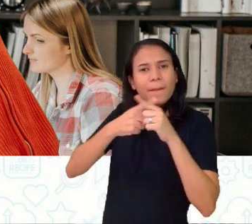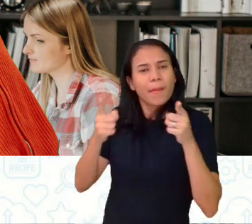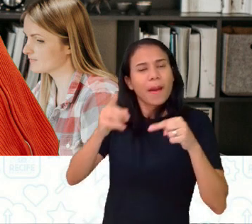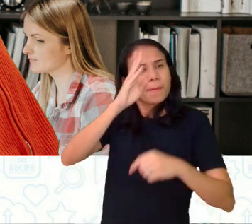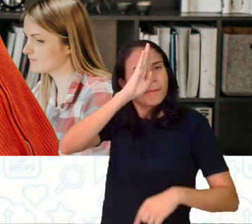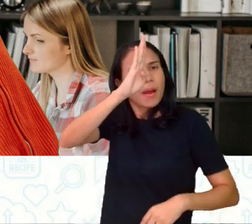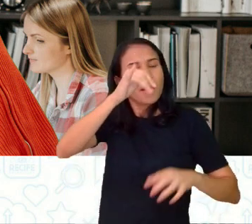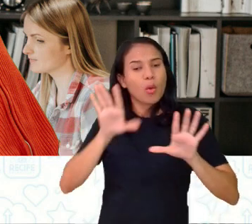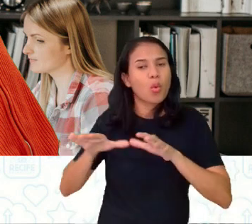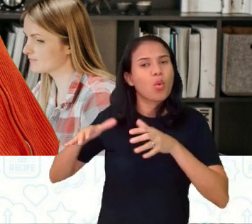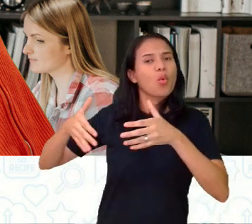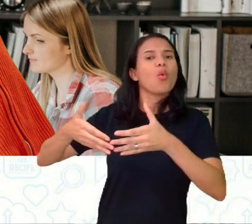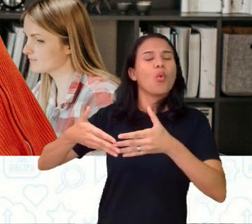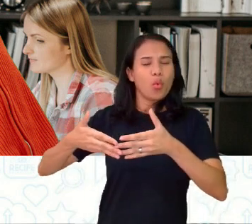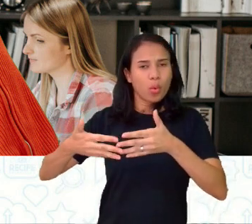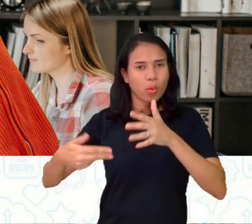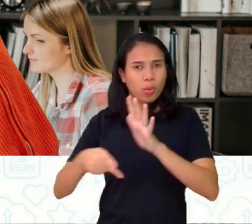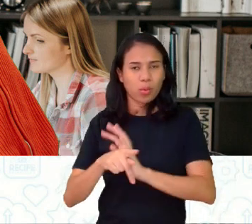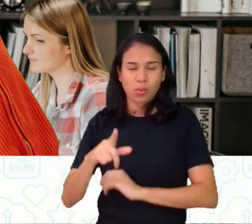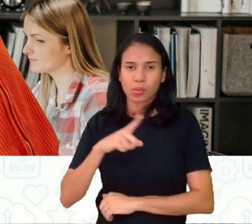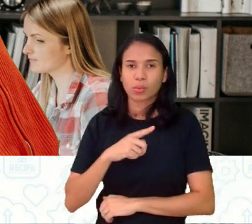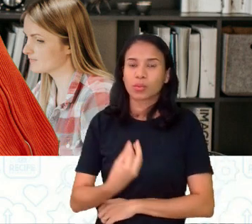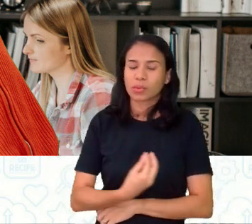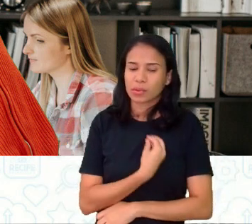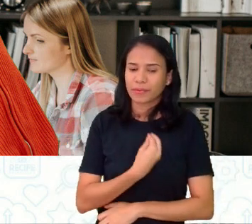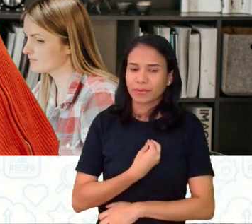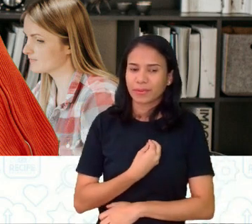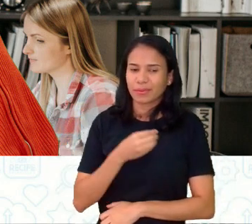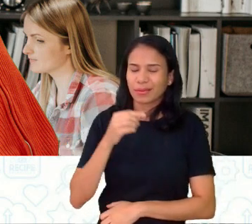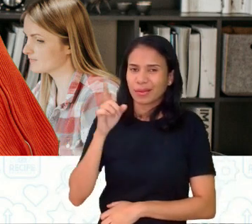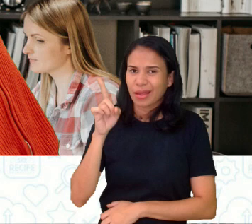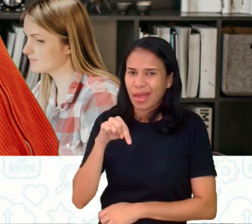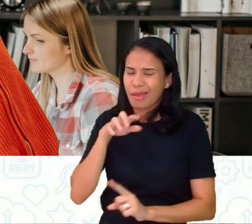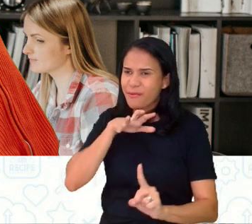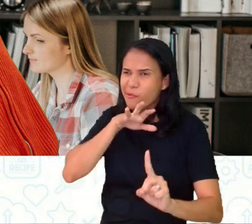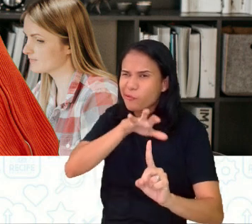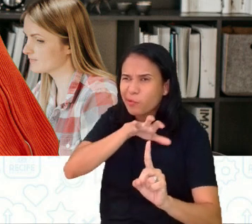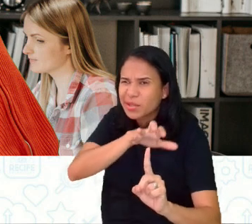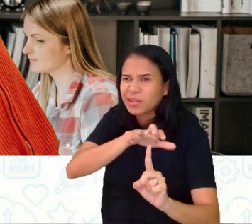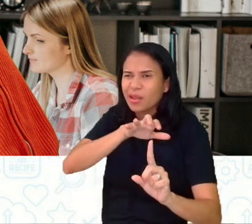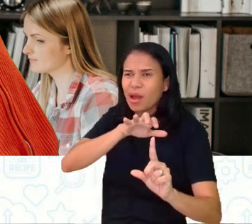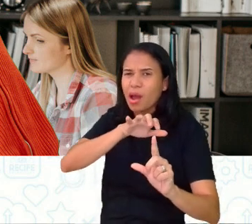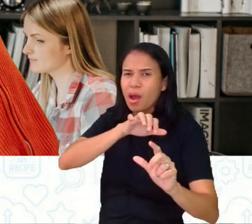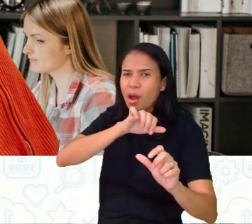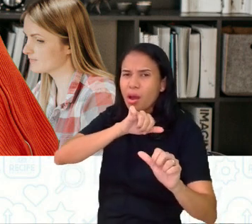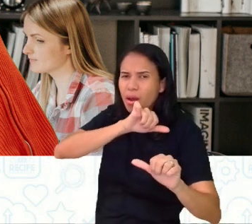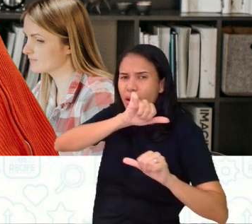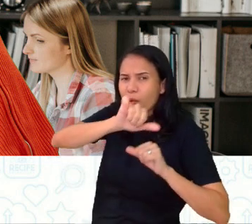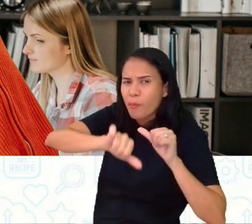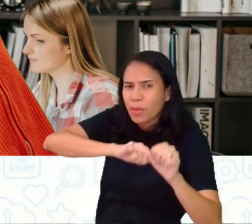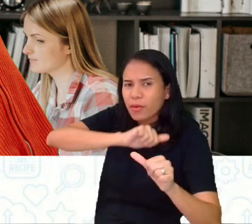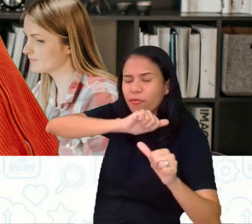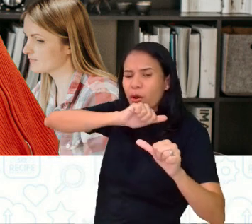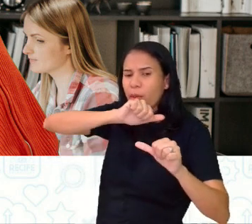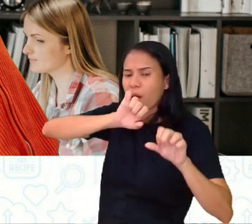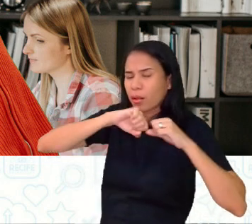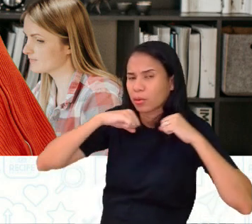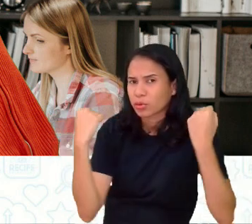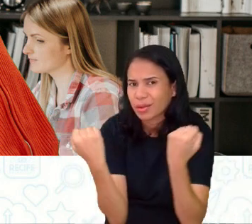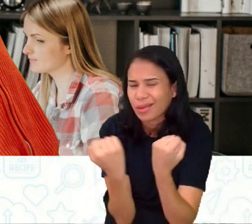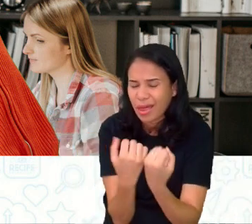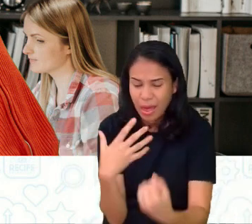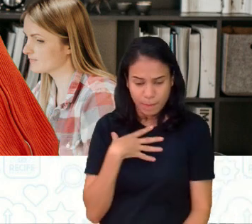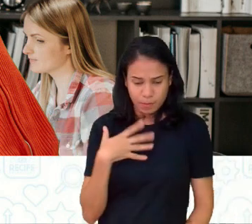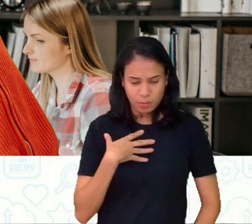principalmente coletivamente, né? Será que tem impacto? Altera alguma coisa dentro da nossa